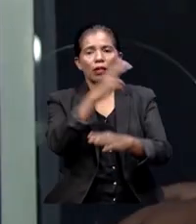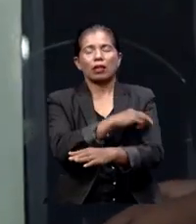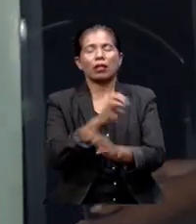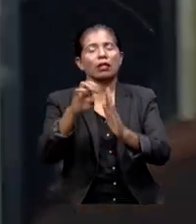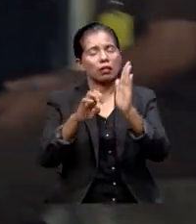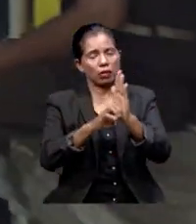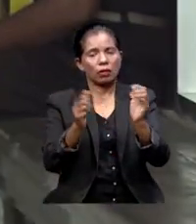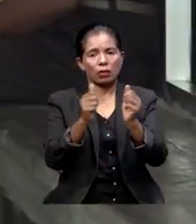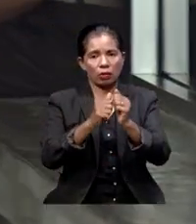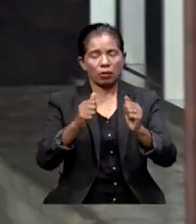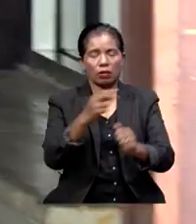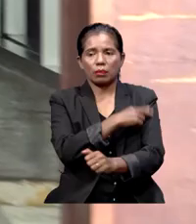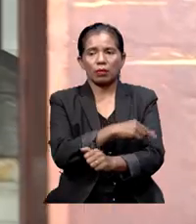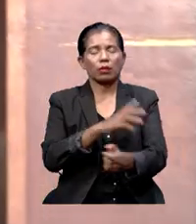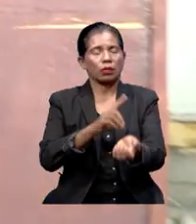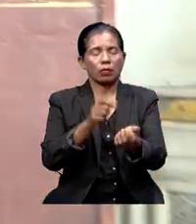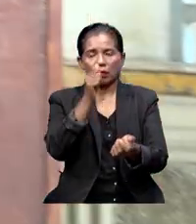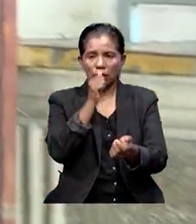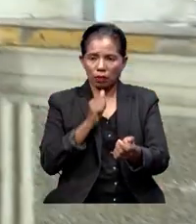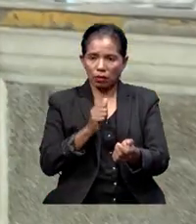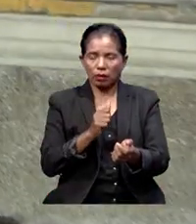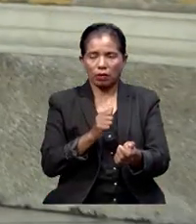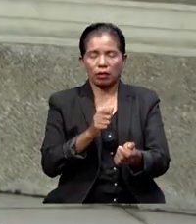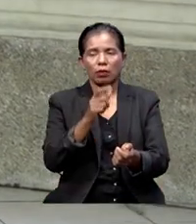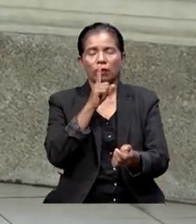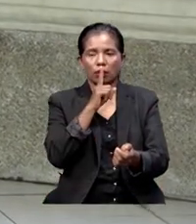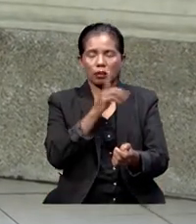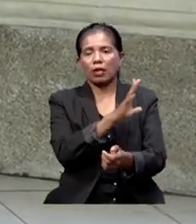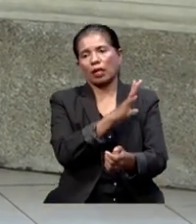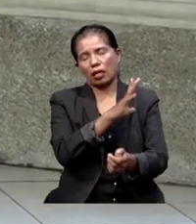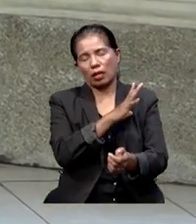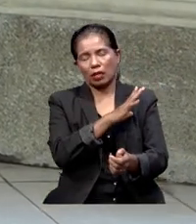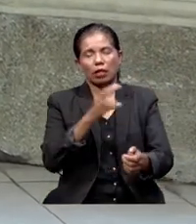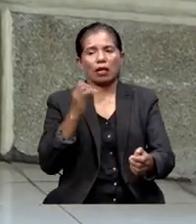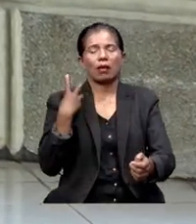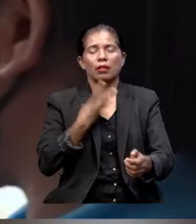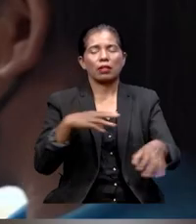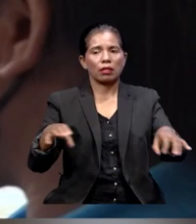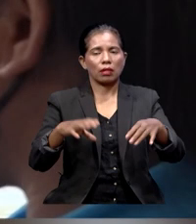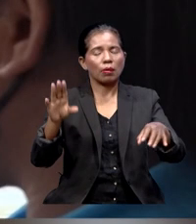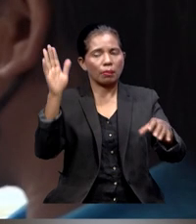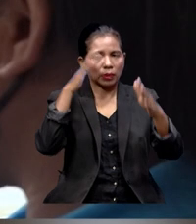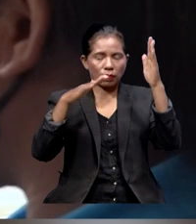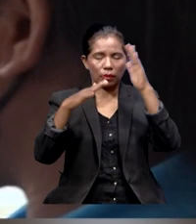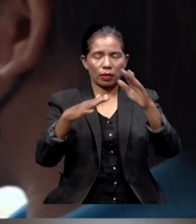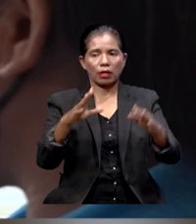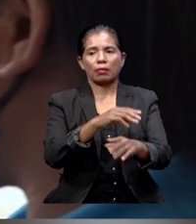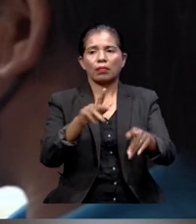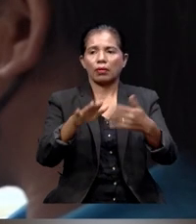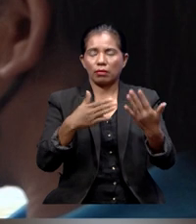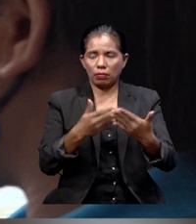o doutor nem os não ouvia nem os nem dia que eu falei doutor a minha sei halado da minha clara nem problema está do hospital